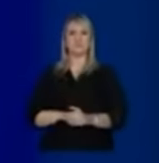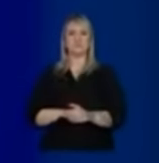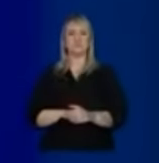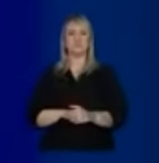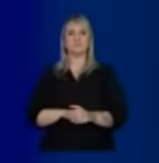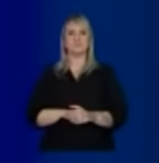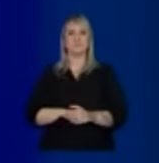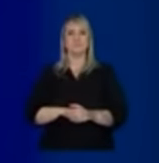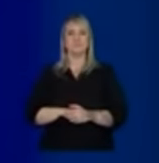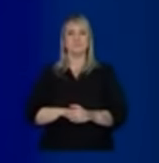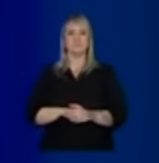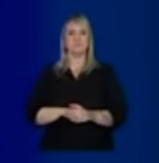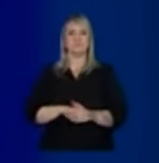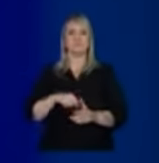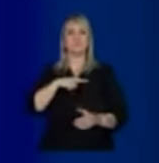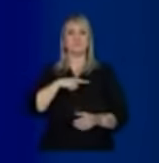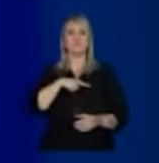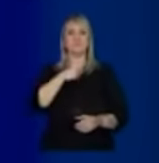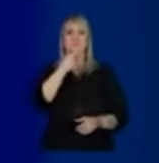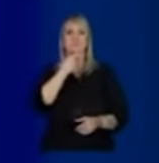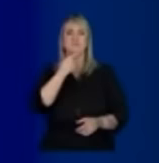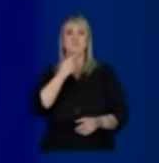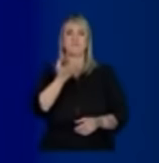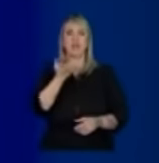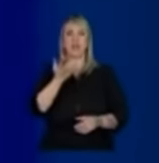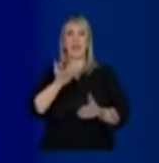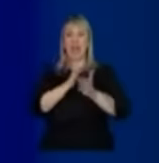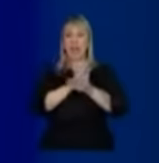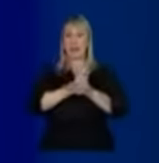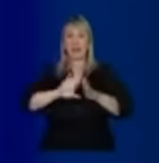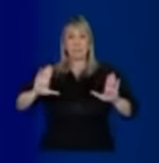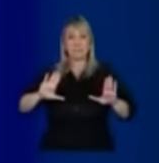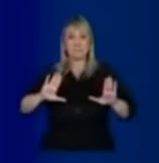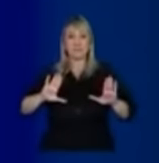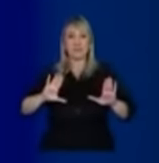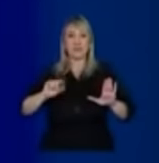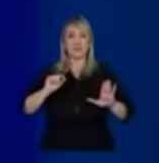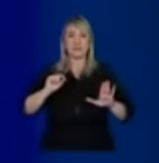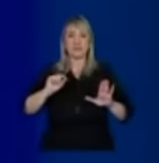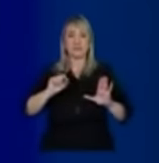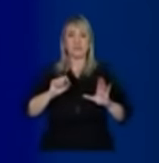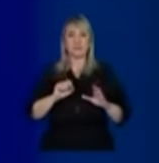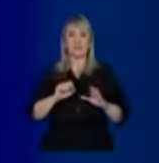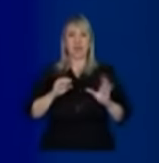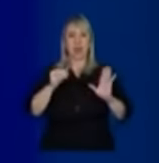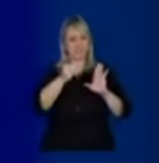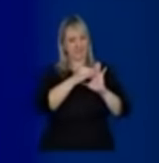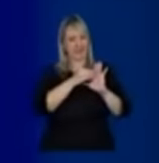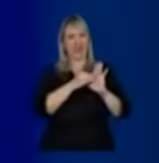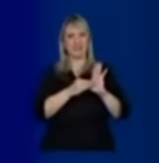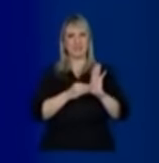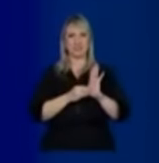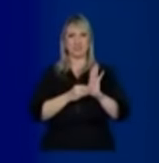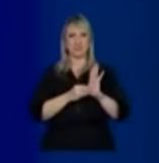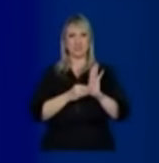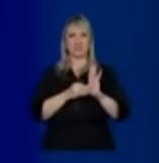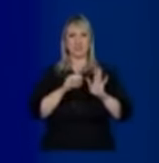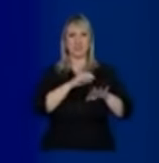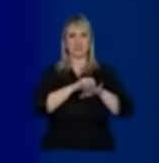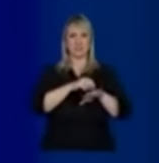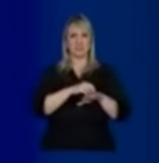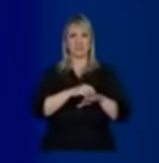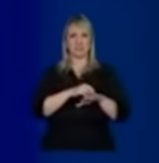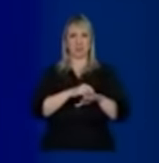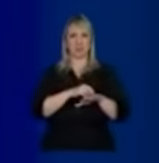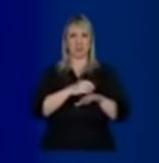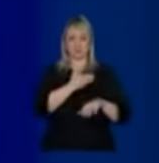Candidato, o senhor tem dito que pretende banir o sistema de aplicativos no transporte